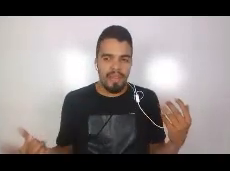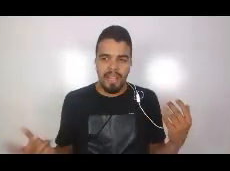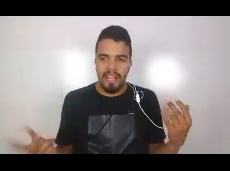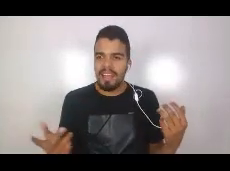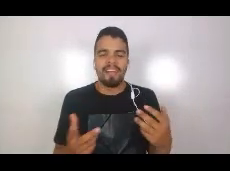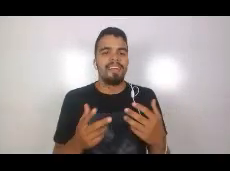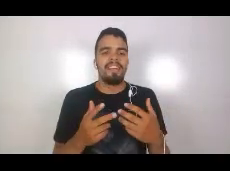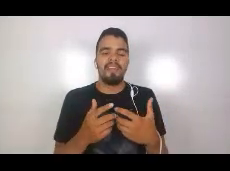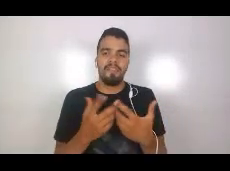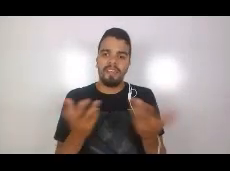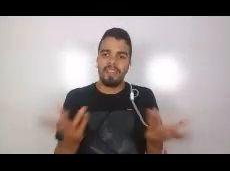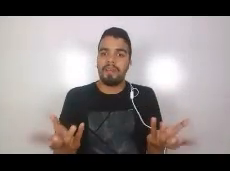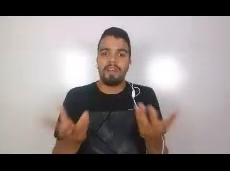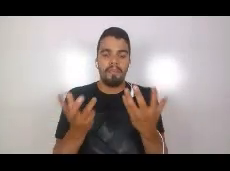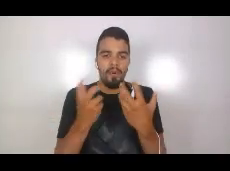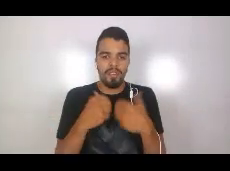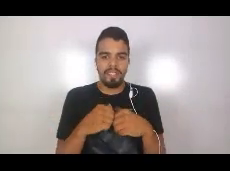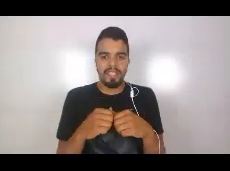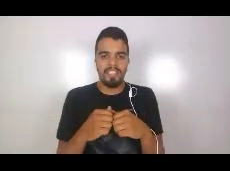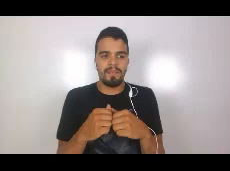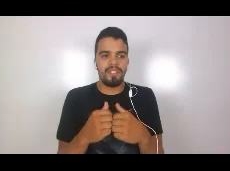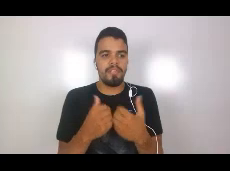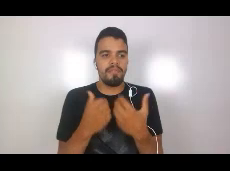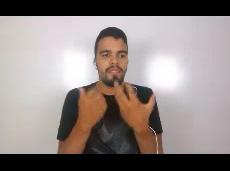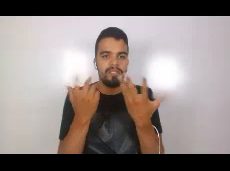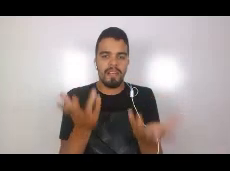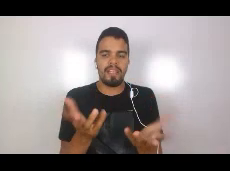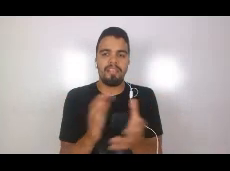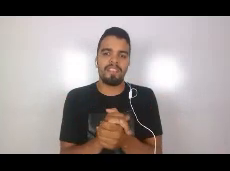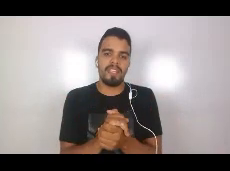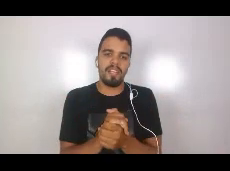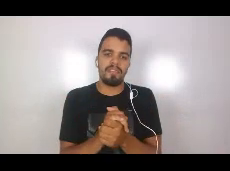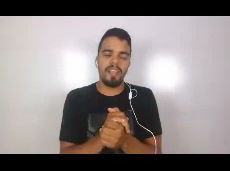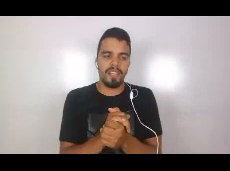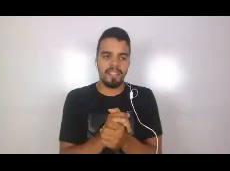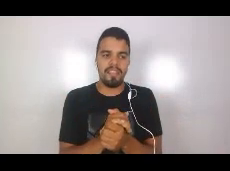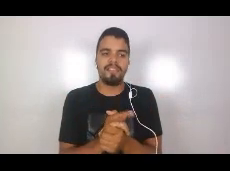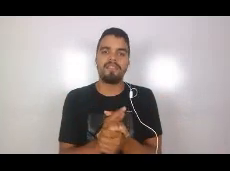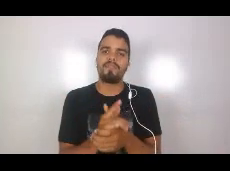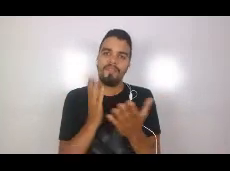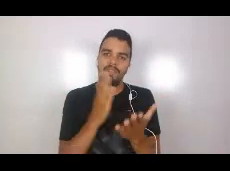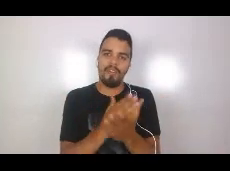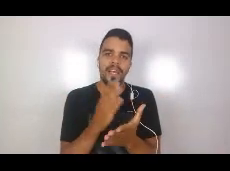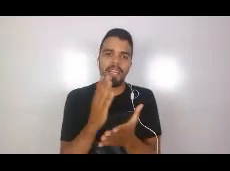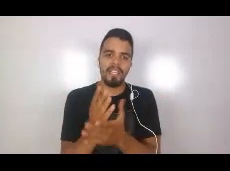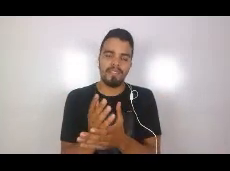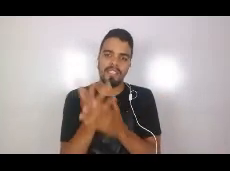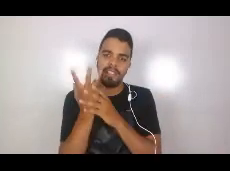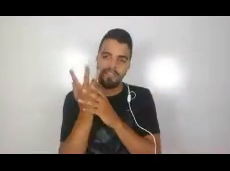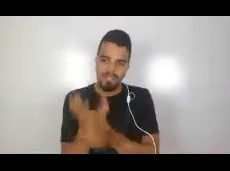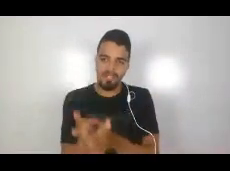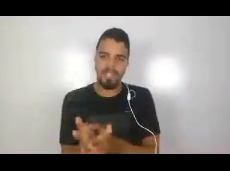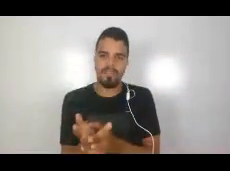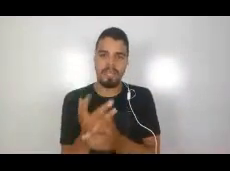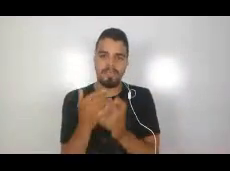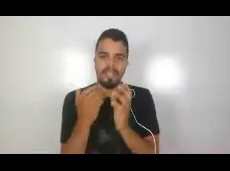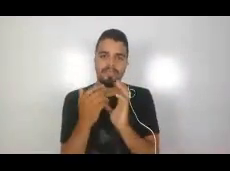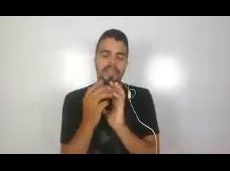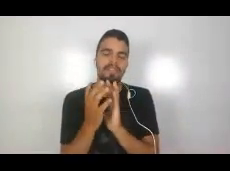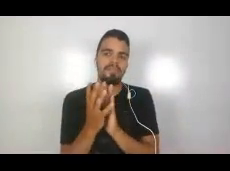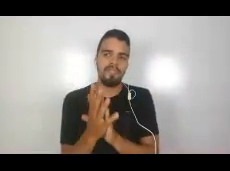grade curricular, enfim, possa ser transmitido isso através da língua de sinais, né? Conforme a língua desse